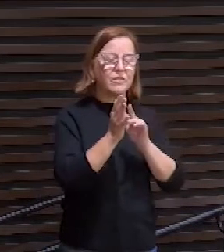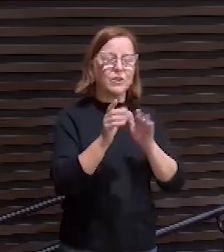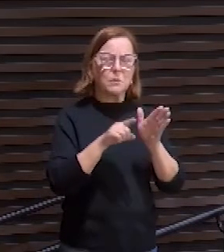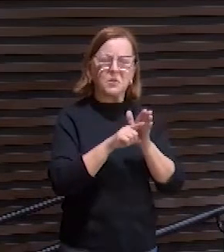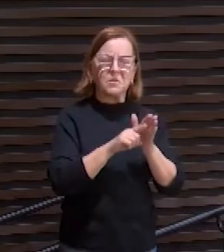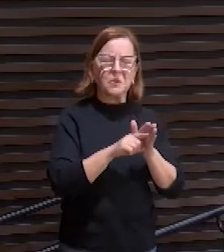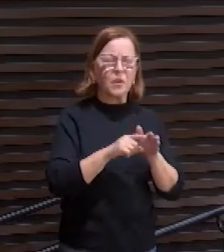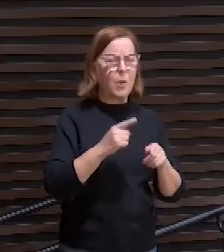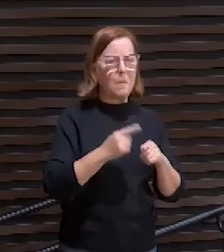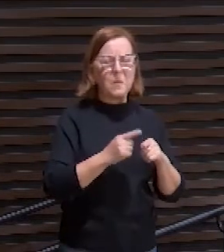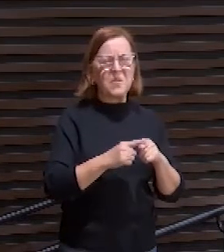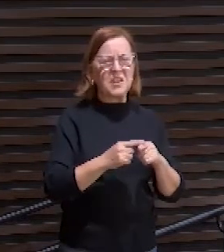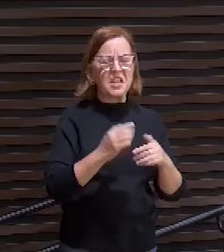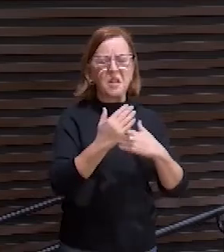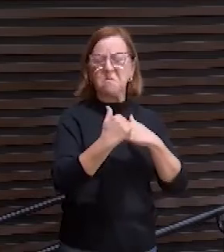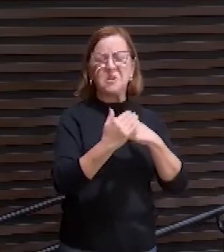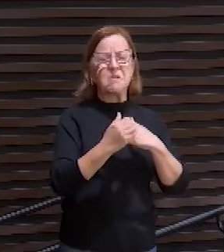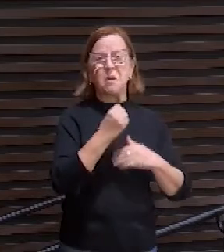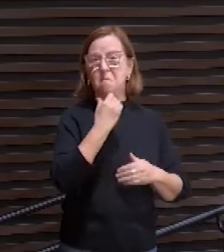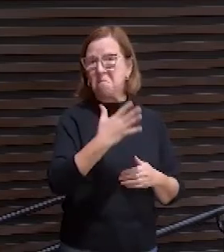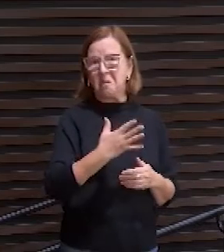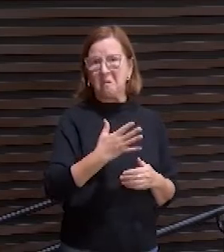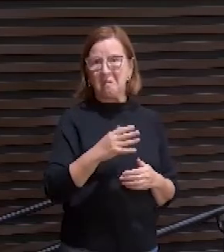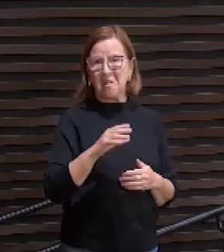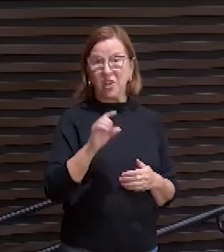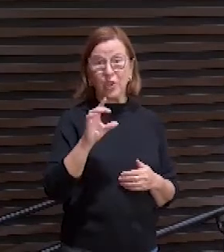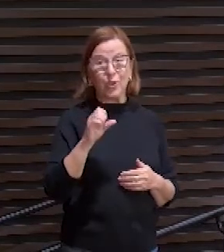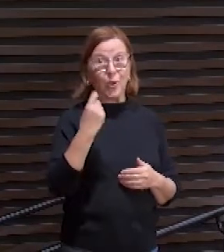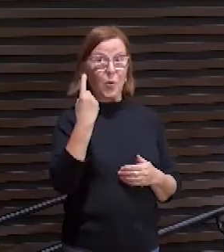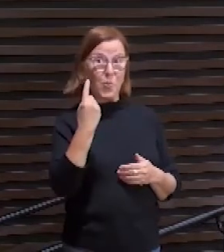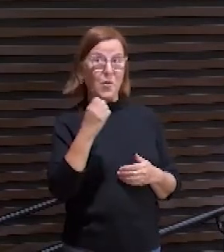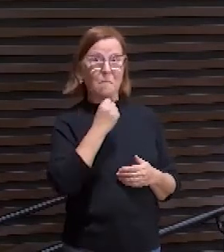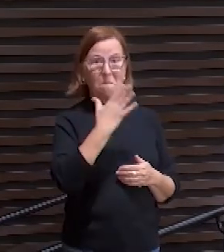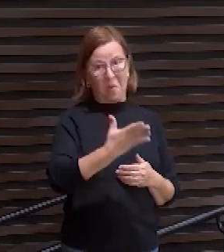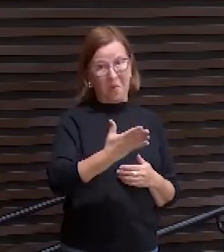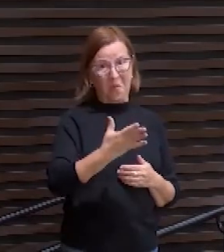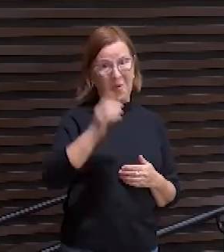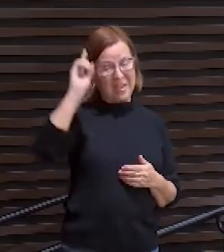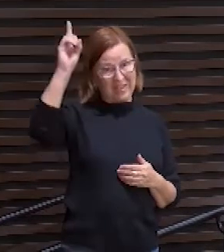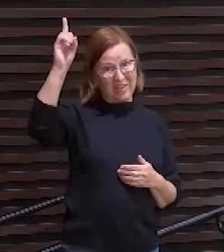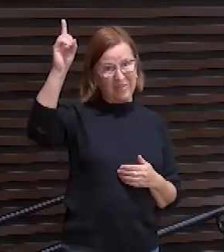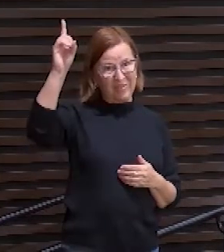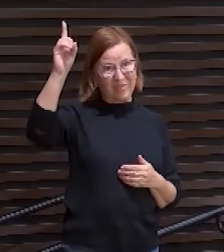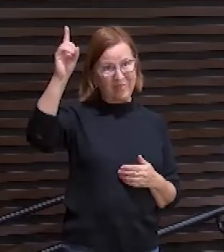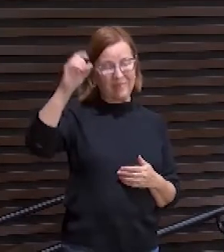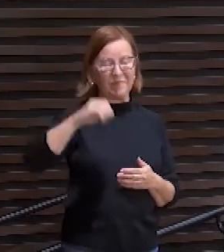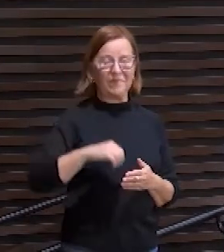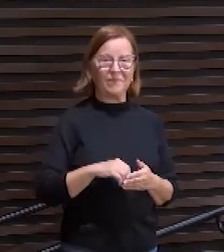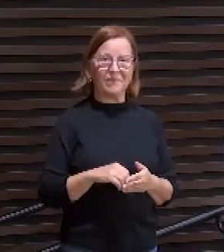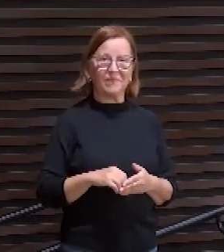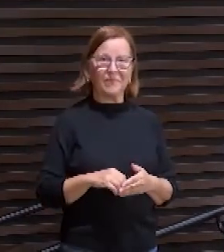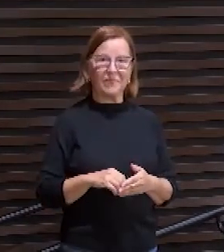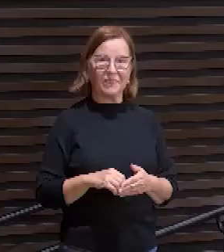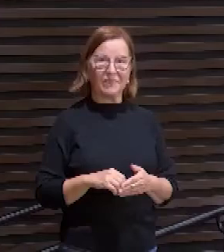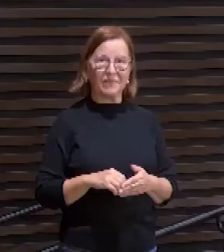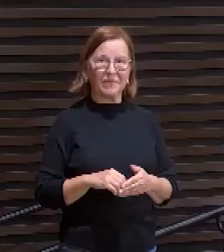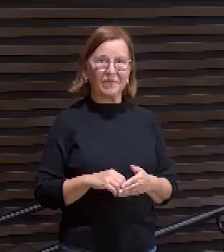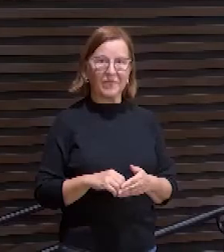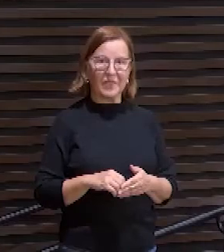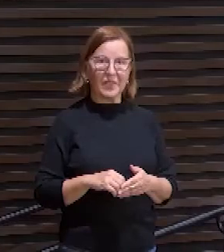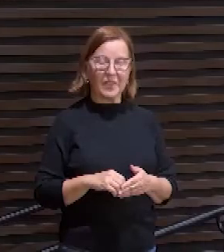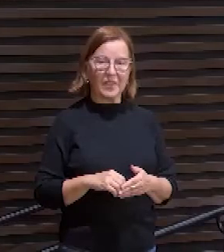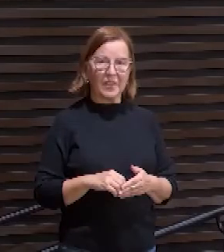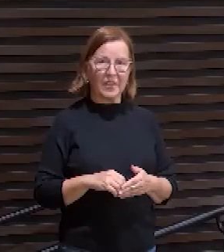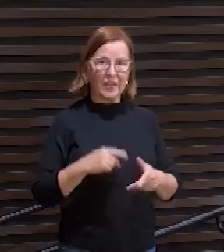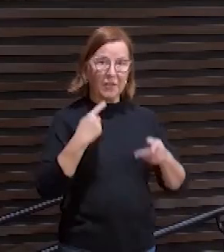é Deus. E Jesus, ao dizer que ninguém é bom, é algo que